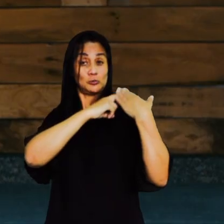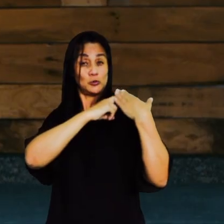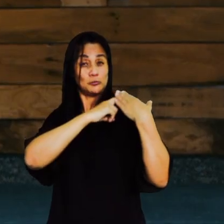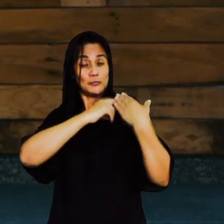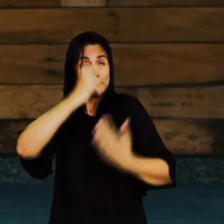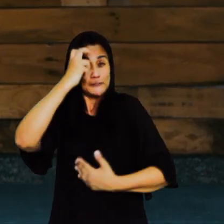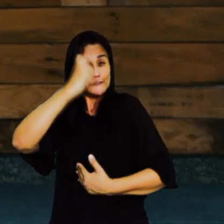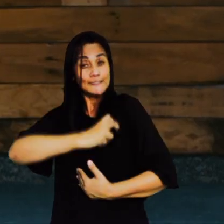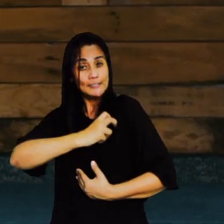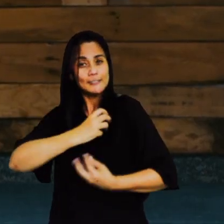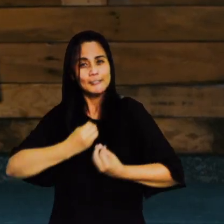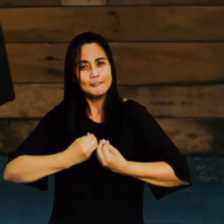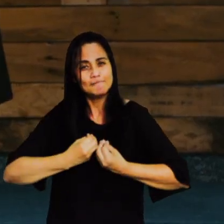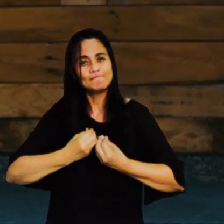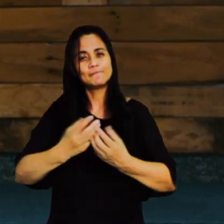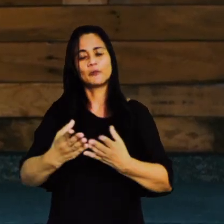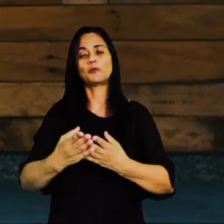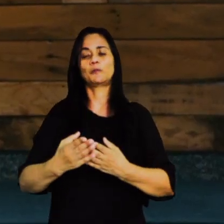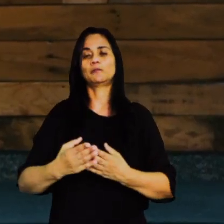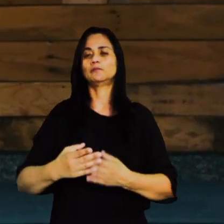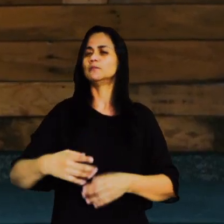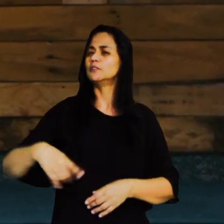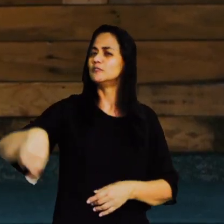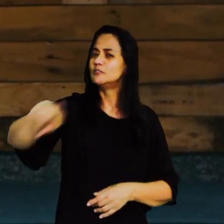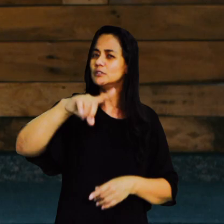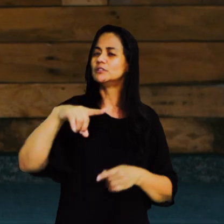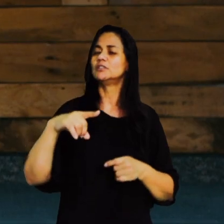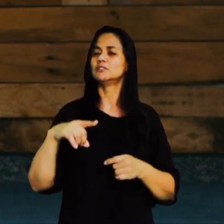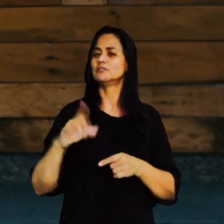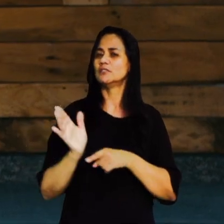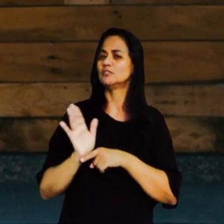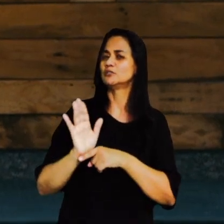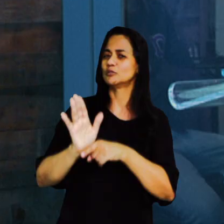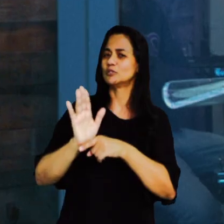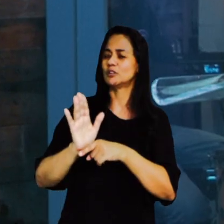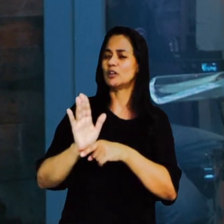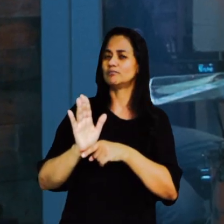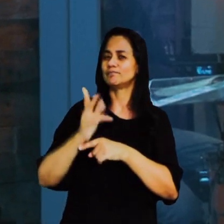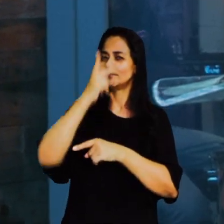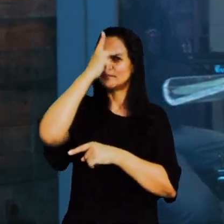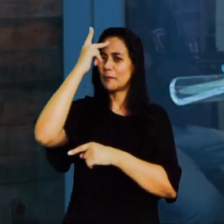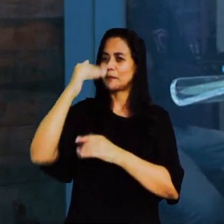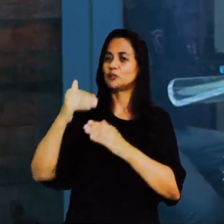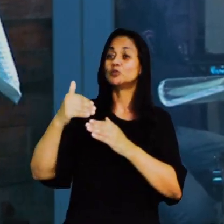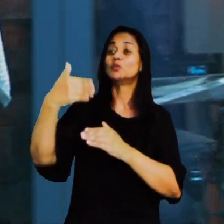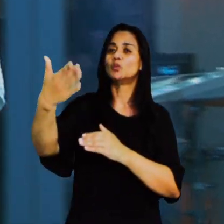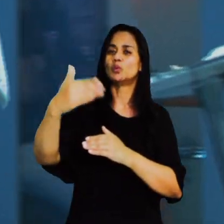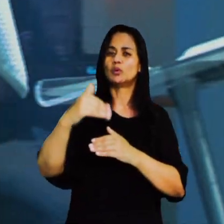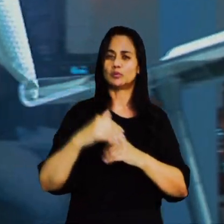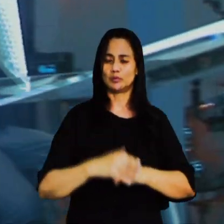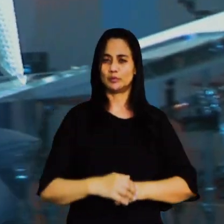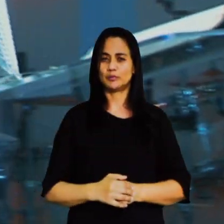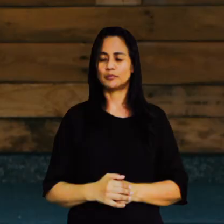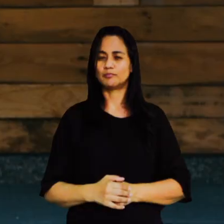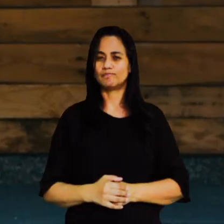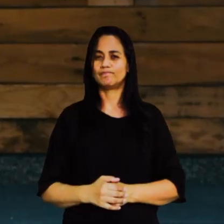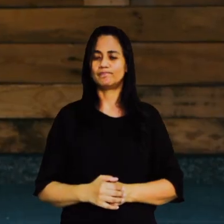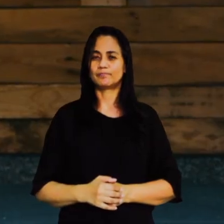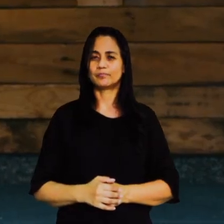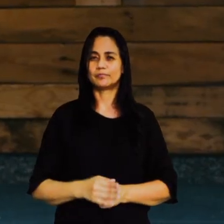responsabilidades em nós para com o próximo. Uma das reações mais cínicas